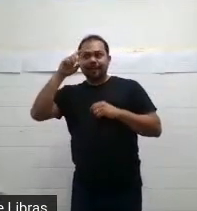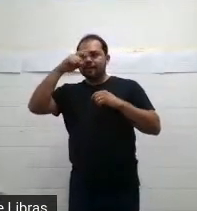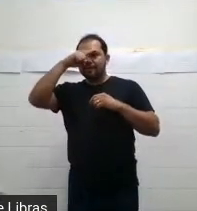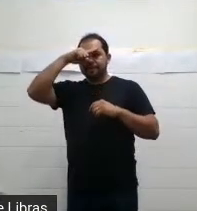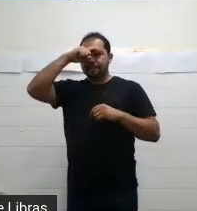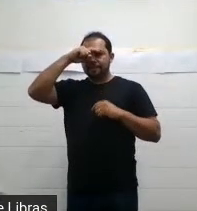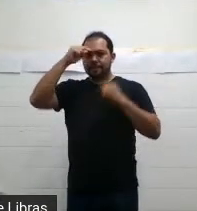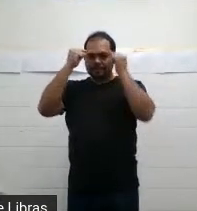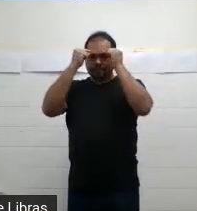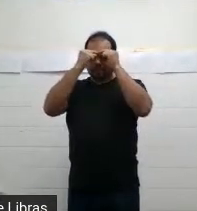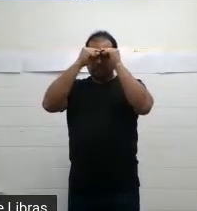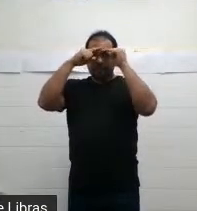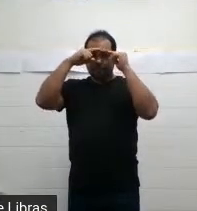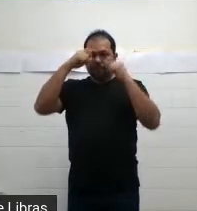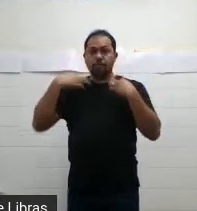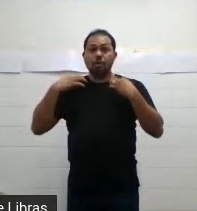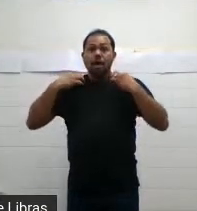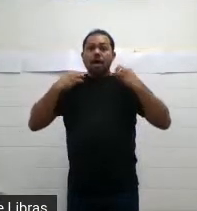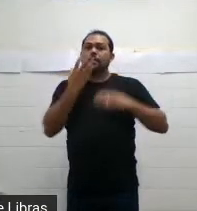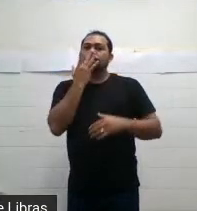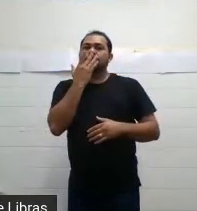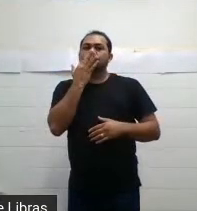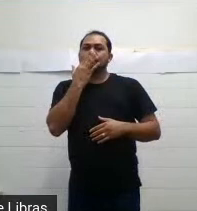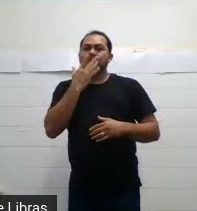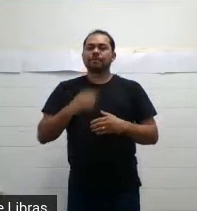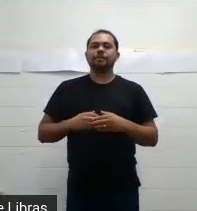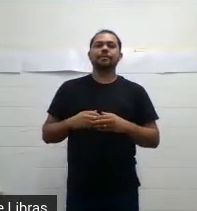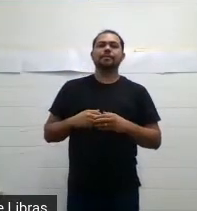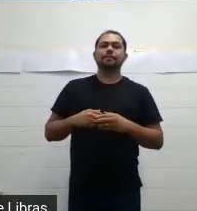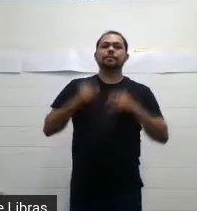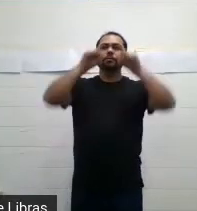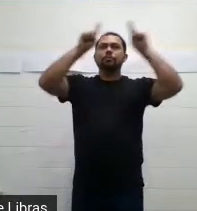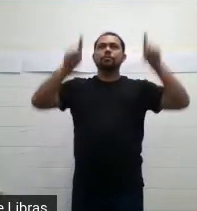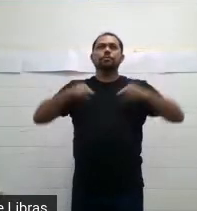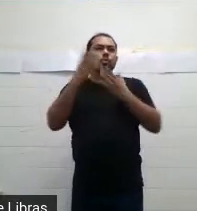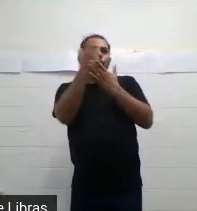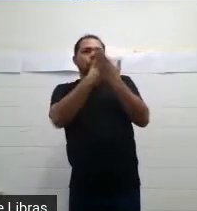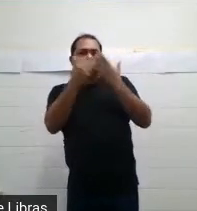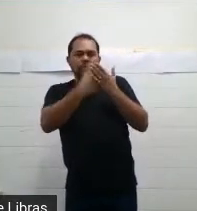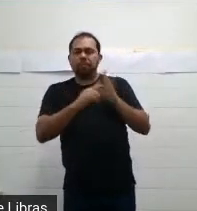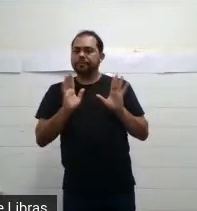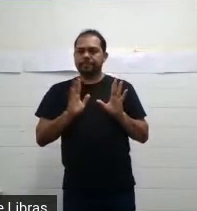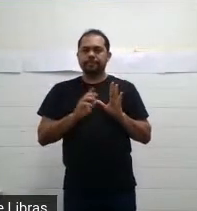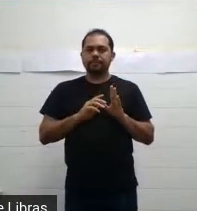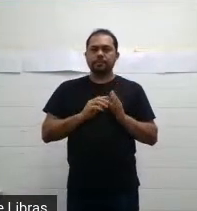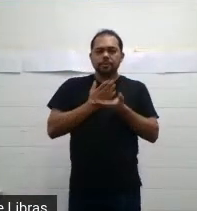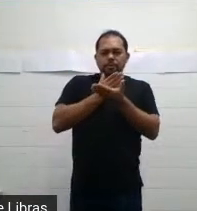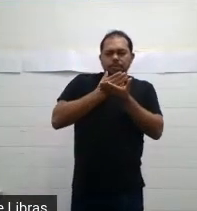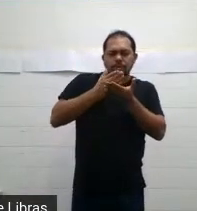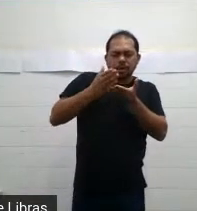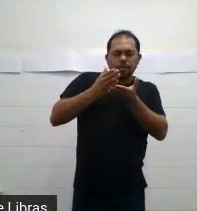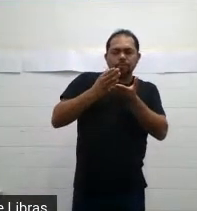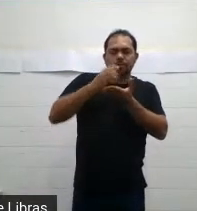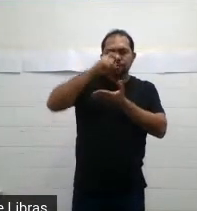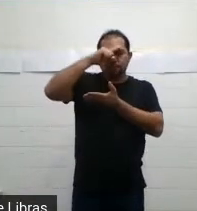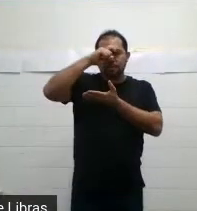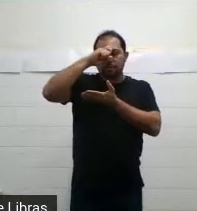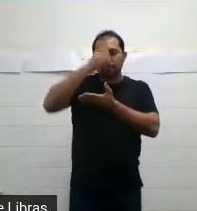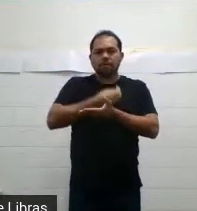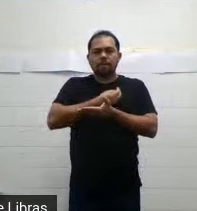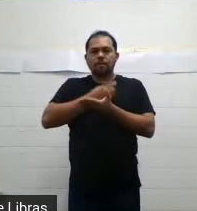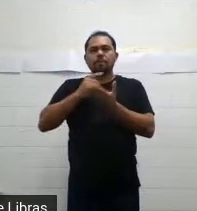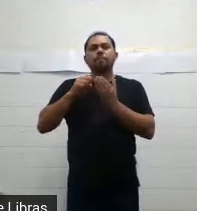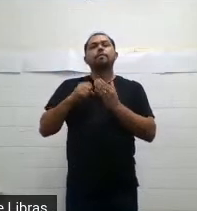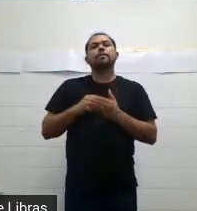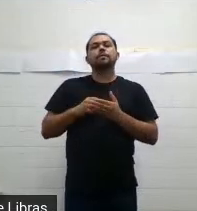suas roupas coloridas, das suas obras de arte, enfim, né? O início da carreira da Frida, como eu